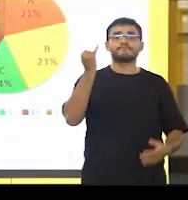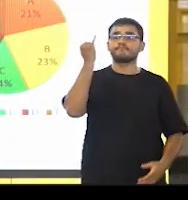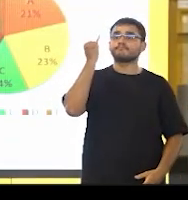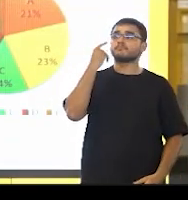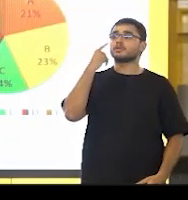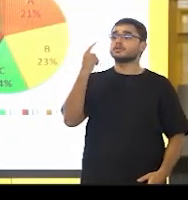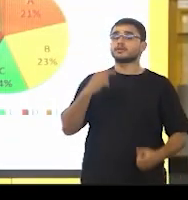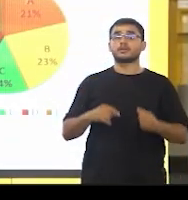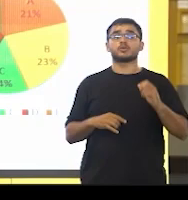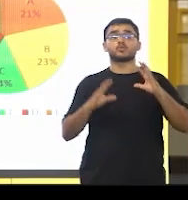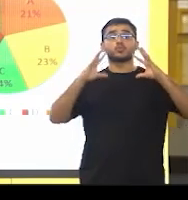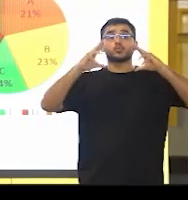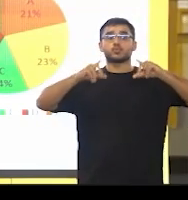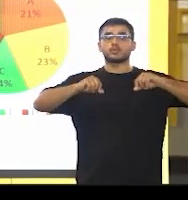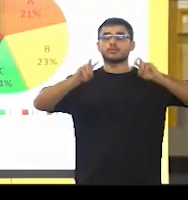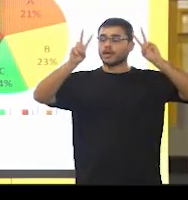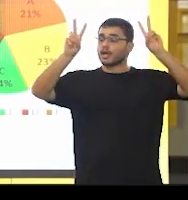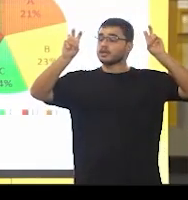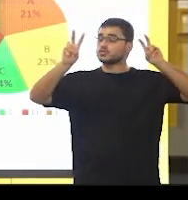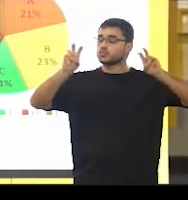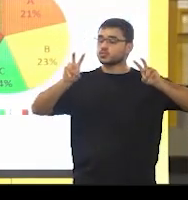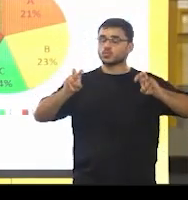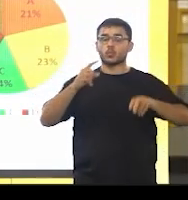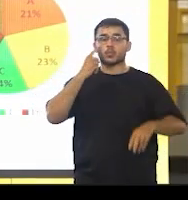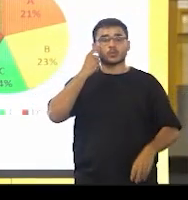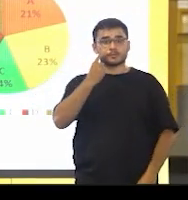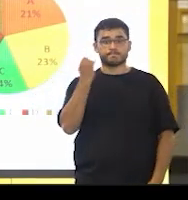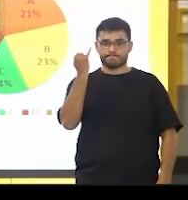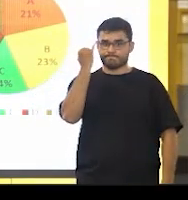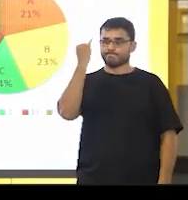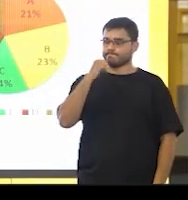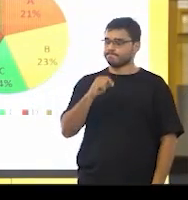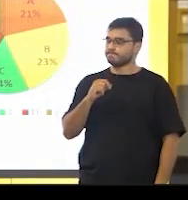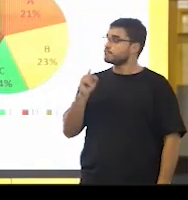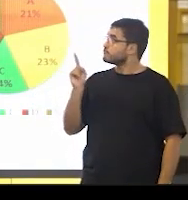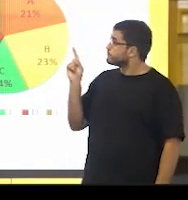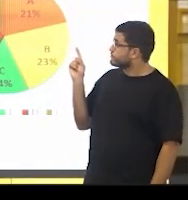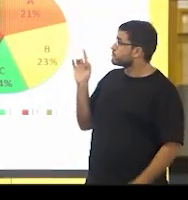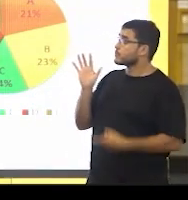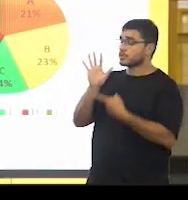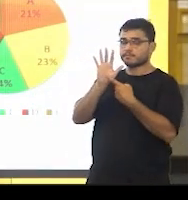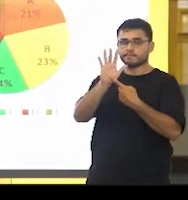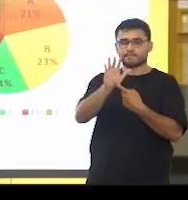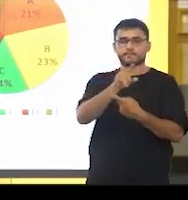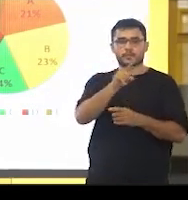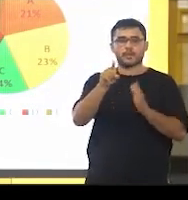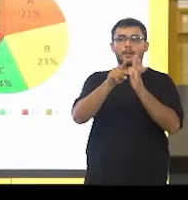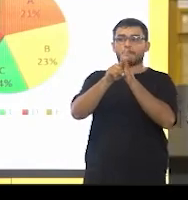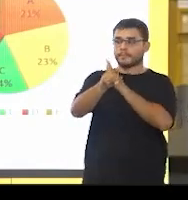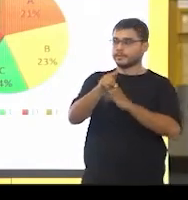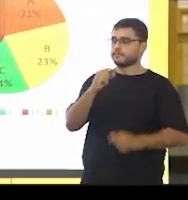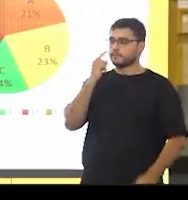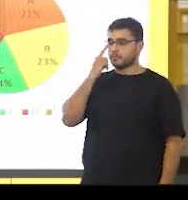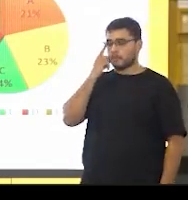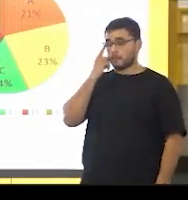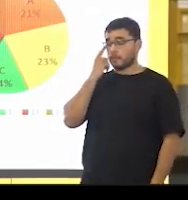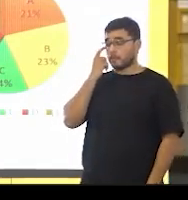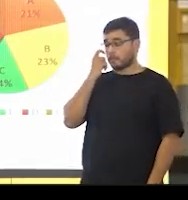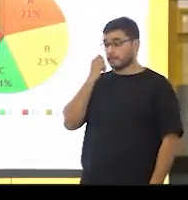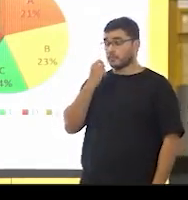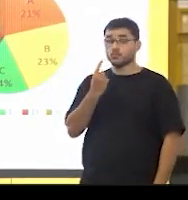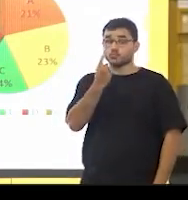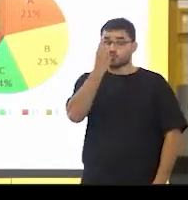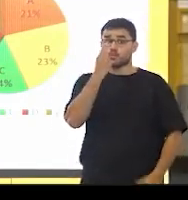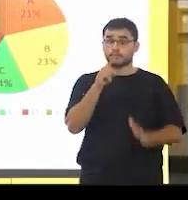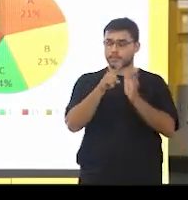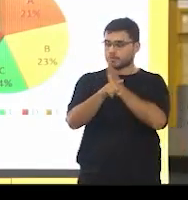das habilidades e, sobretudo, obviamente que a gente vai trazer conteúdo importante de qualidade para vocês. Eu vou